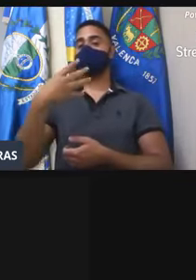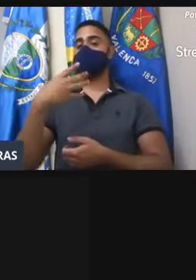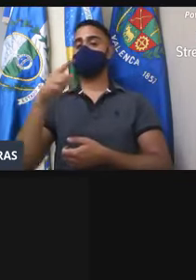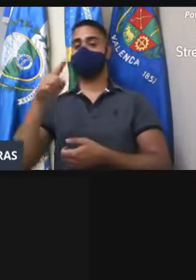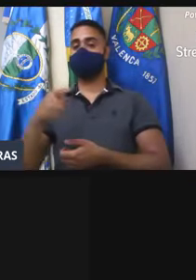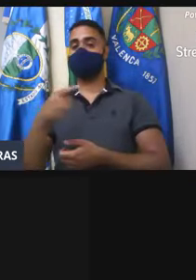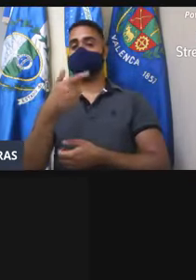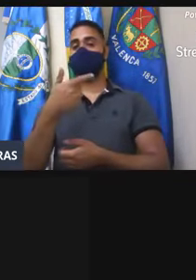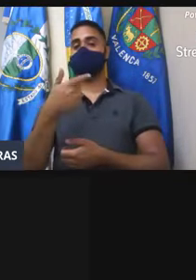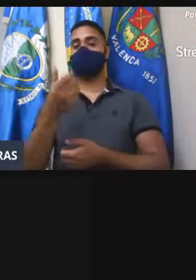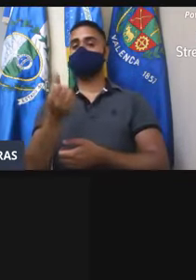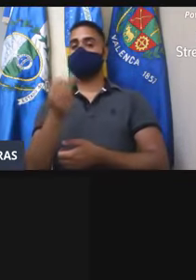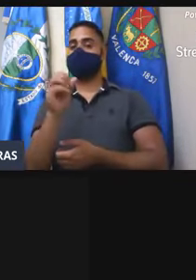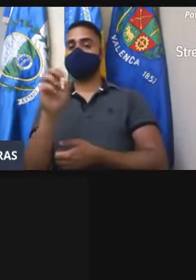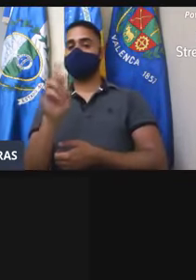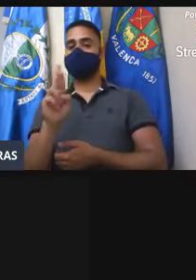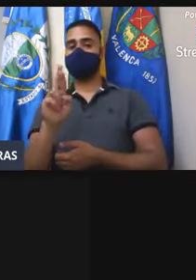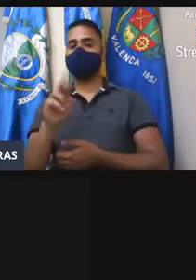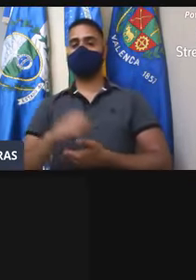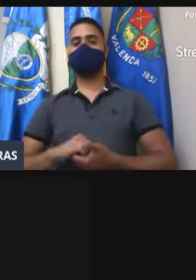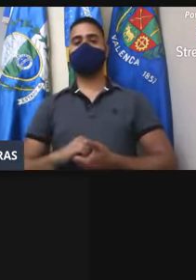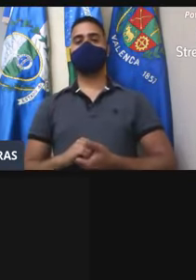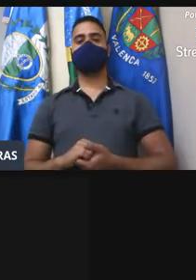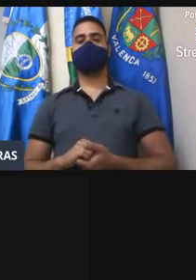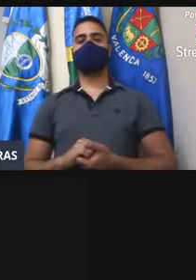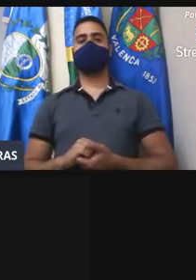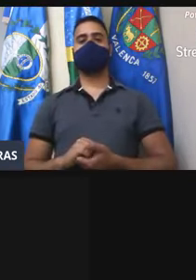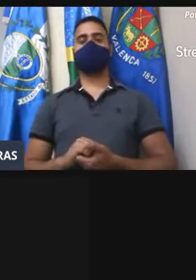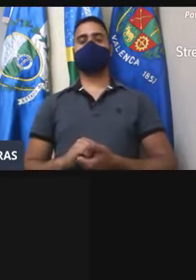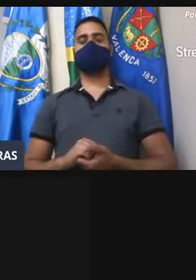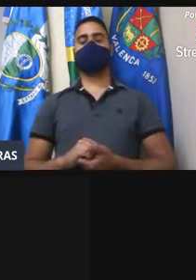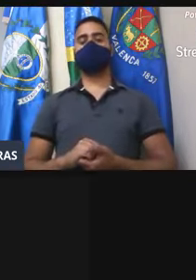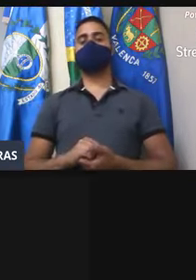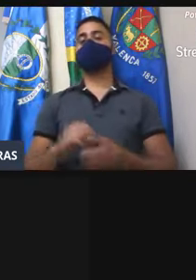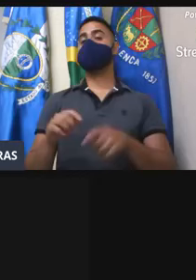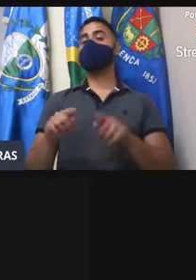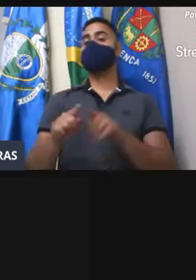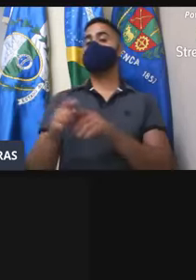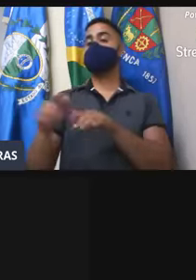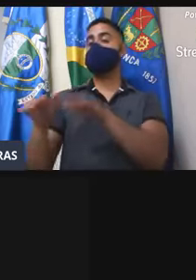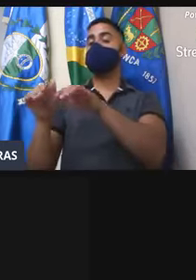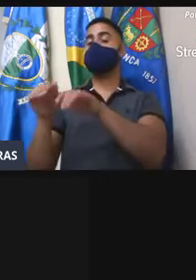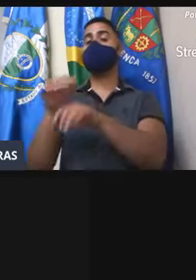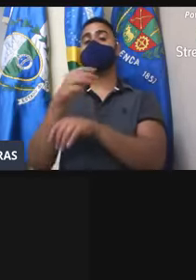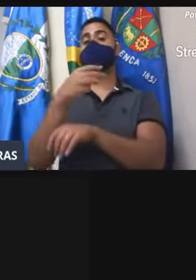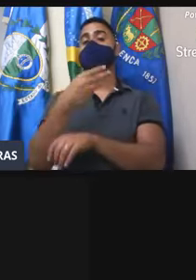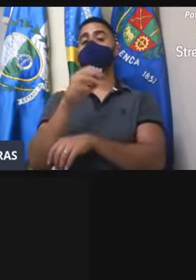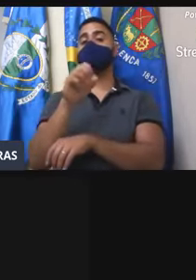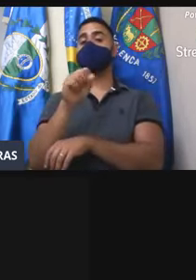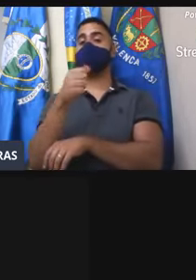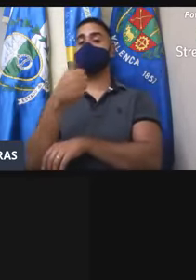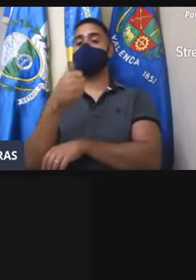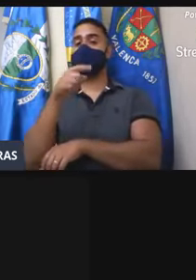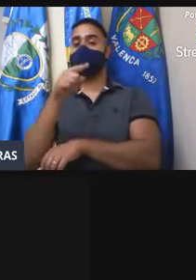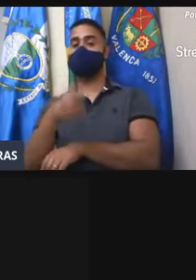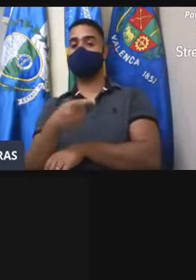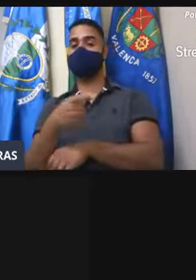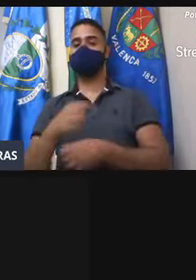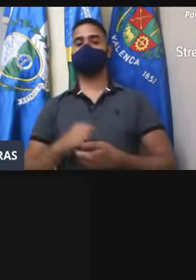R$ 244.260. E para acolhimento, R$